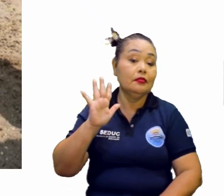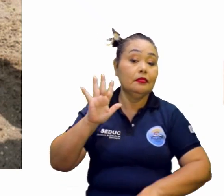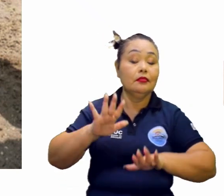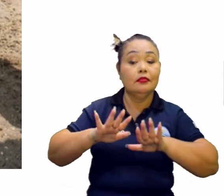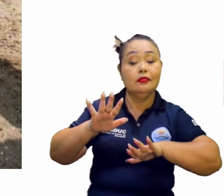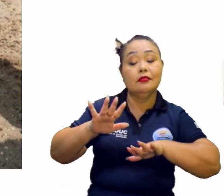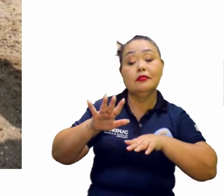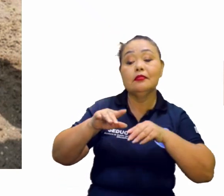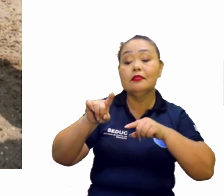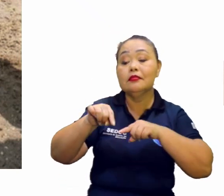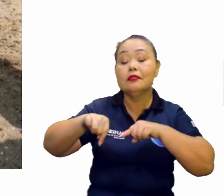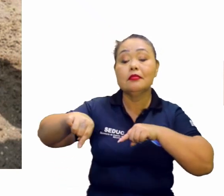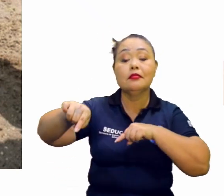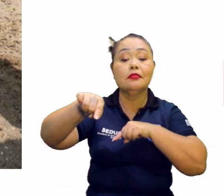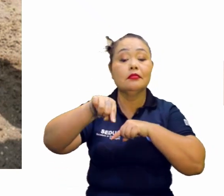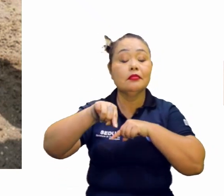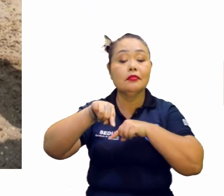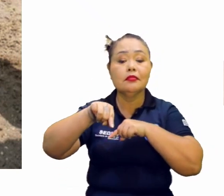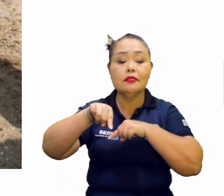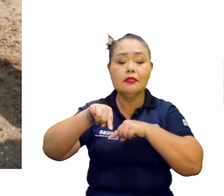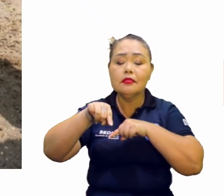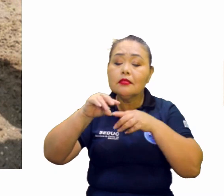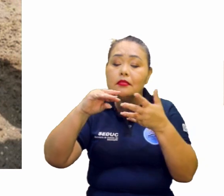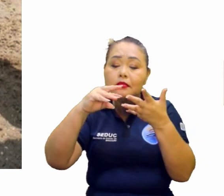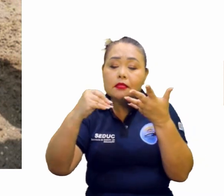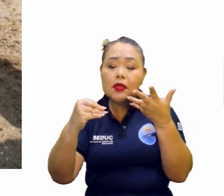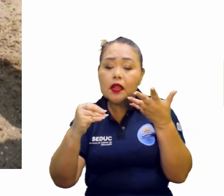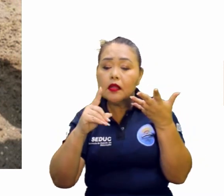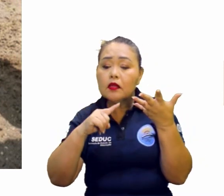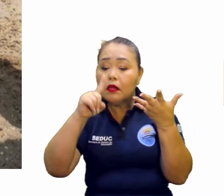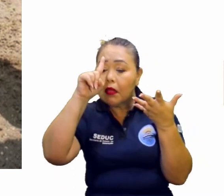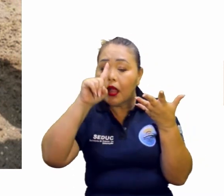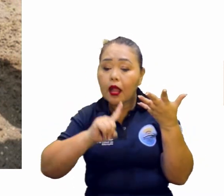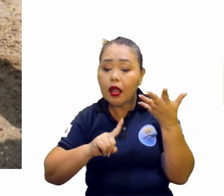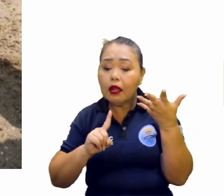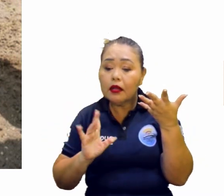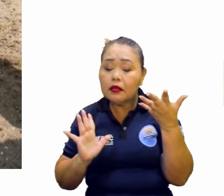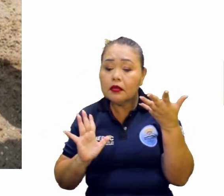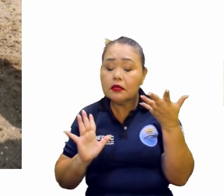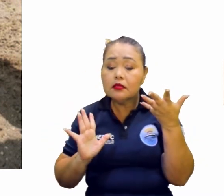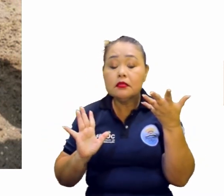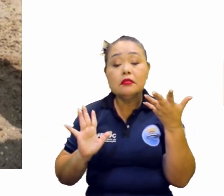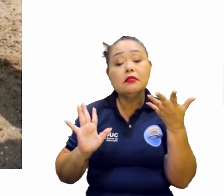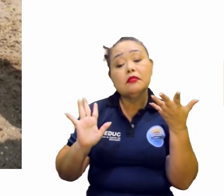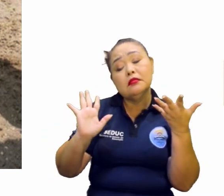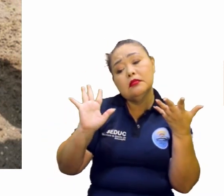vendo a minha folhinha toda amarelada, né? As folhinhas estão